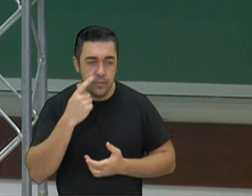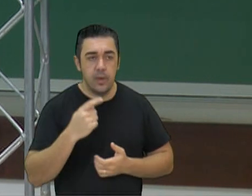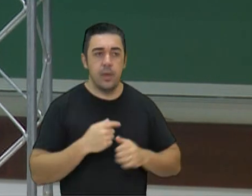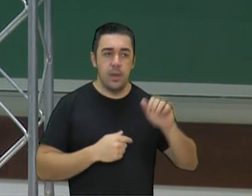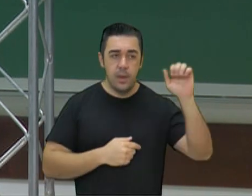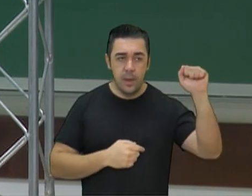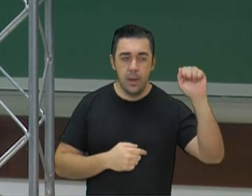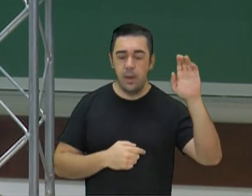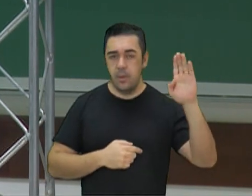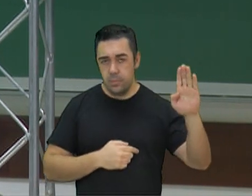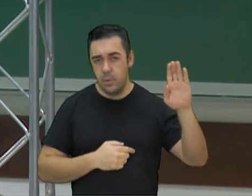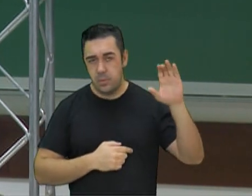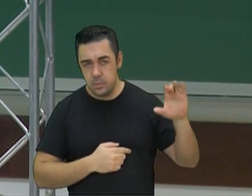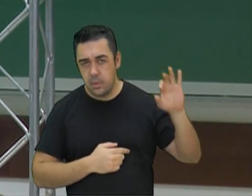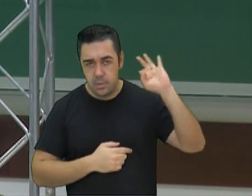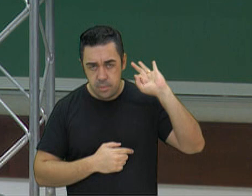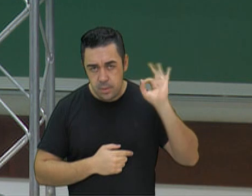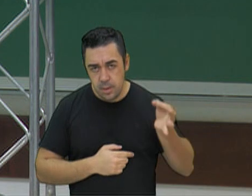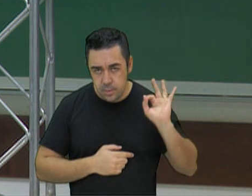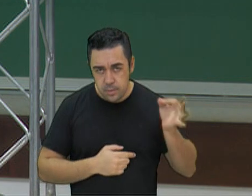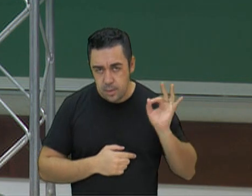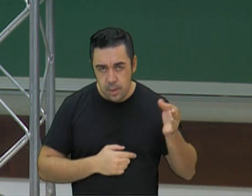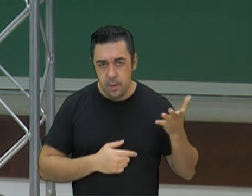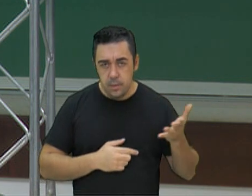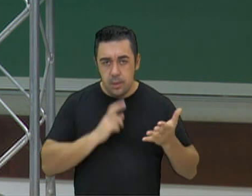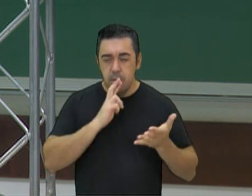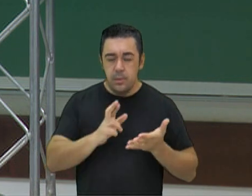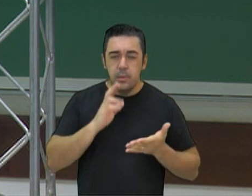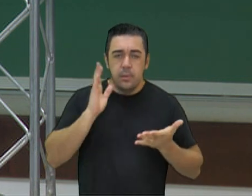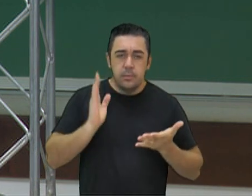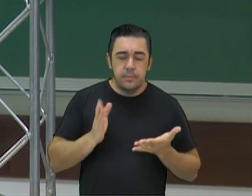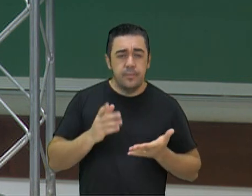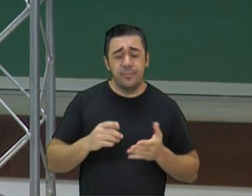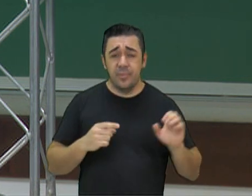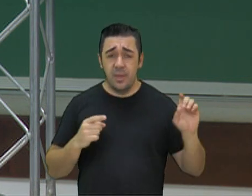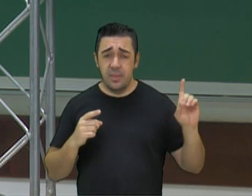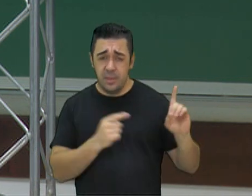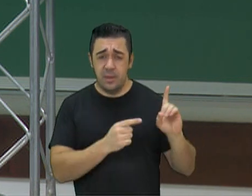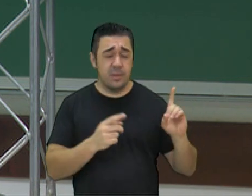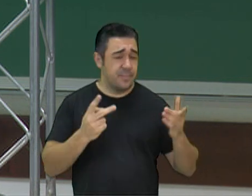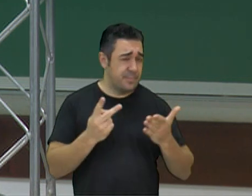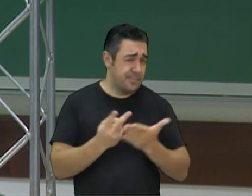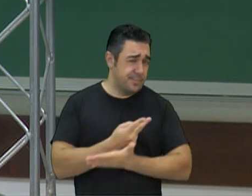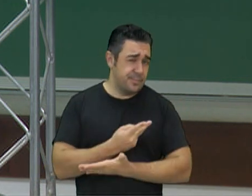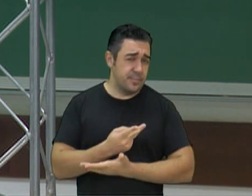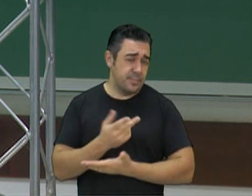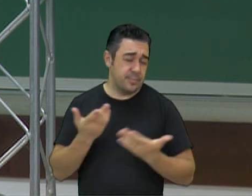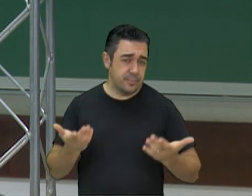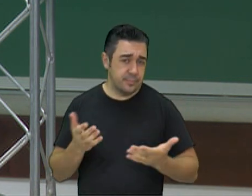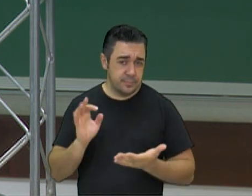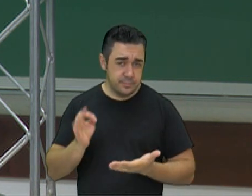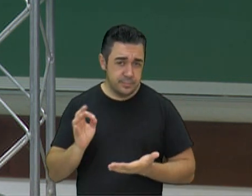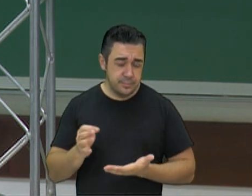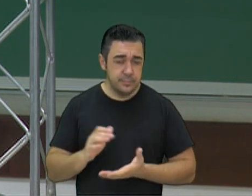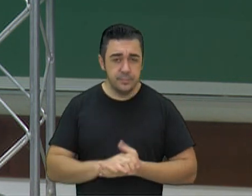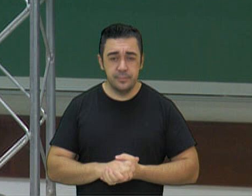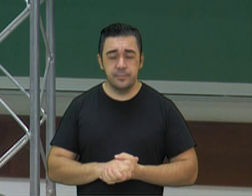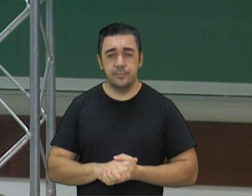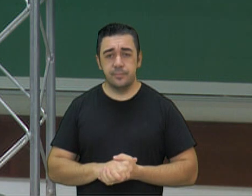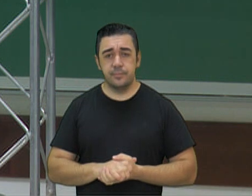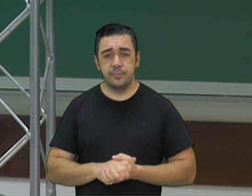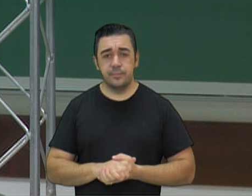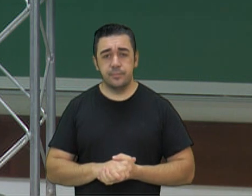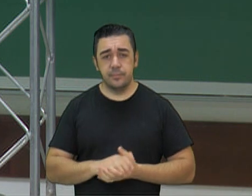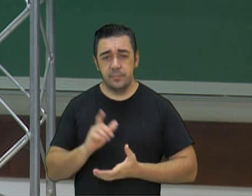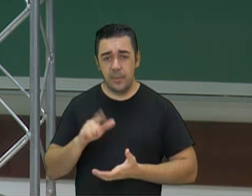O lhe marca a pessoa e é objeto indireto, e o moinho é o objeto direto aqui dessa frase, né? Deu o moinho a